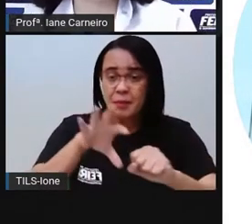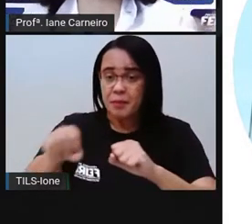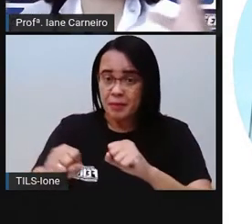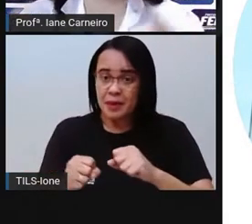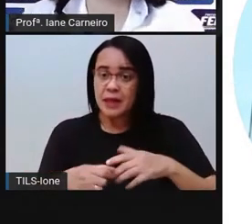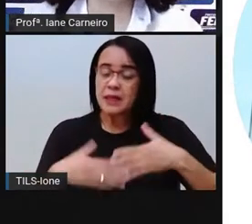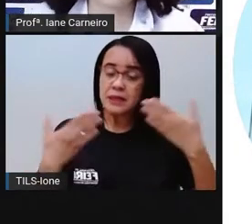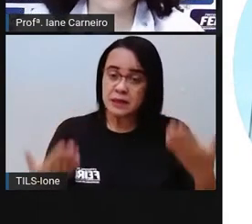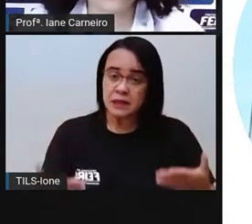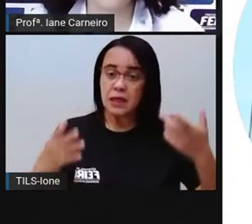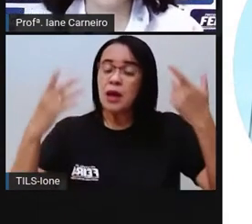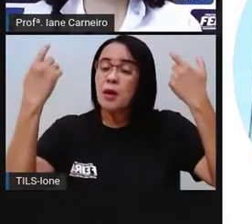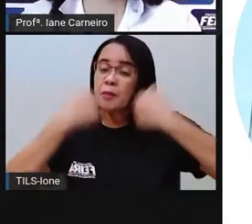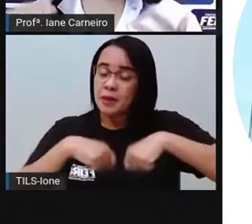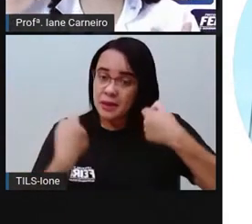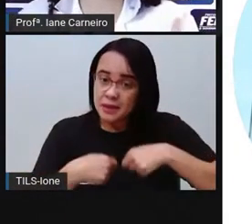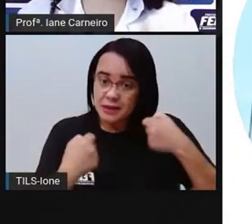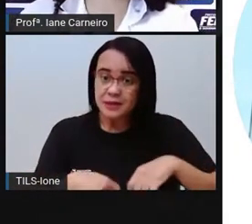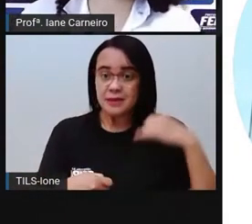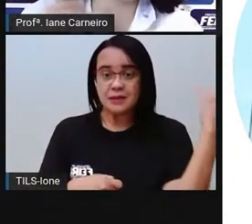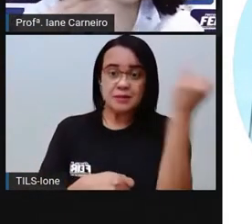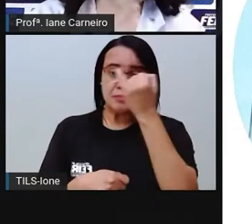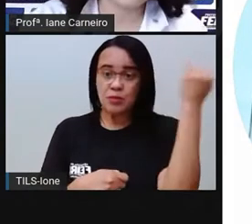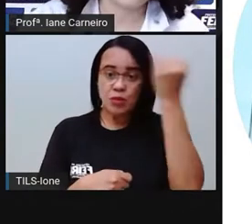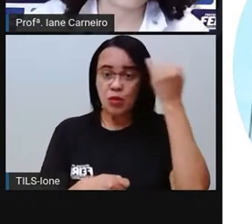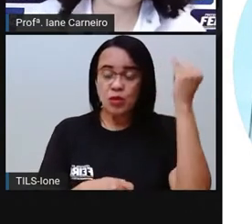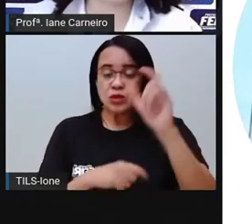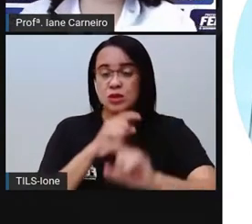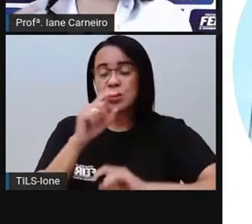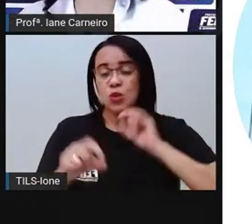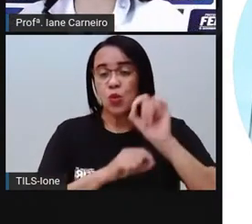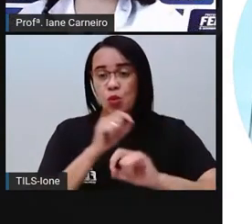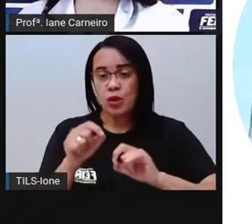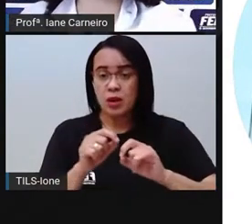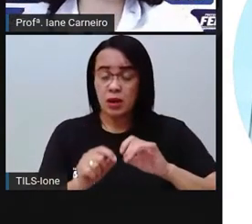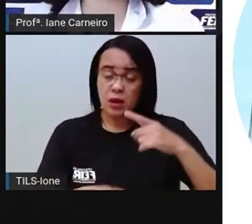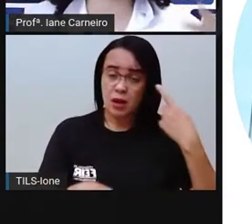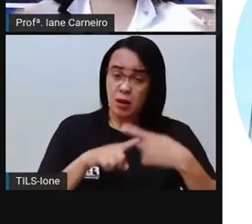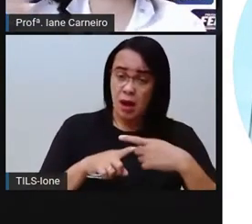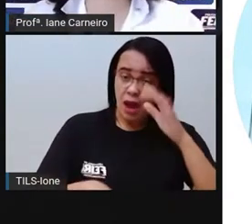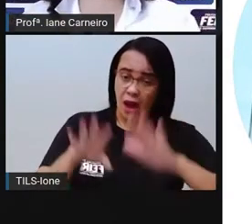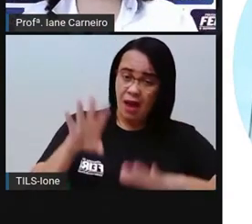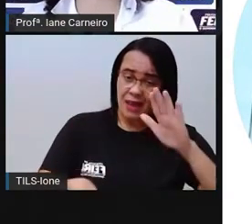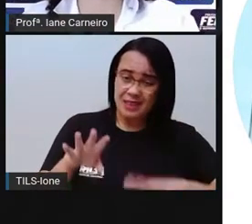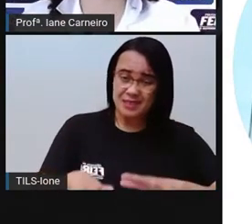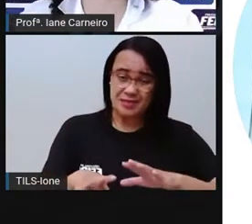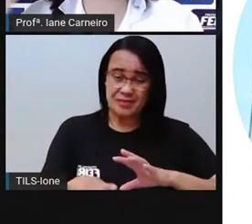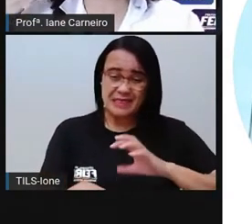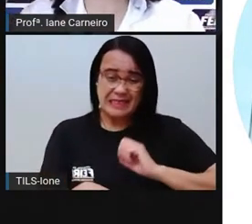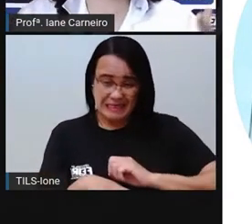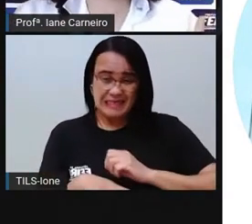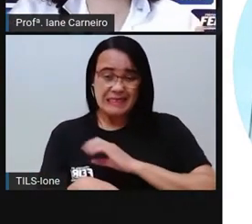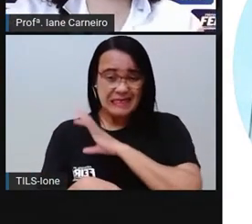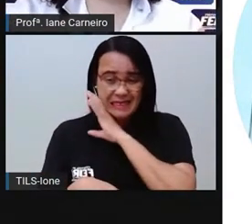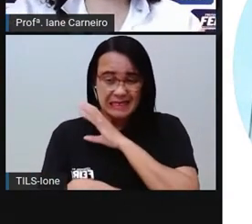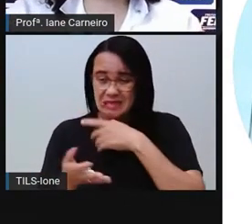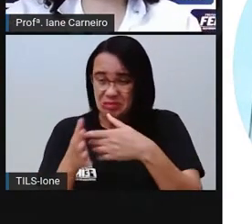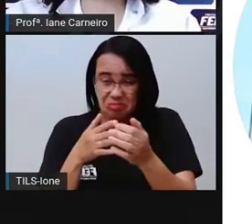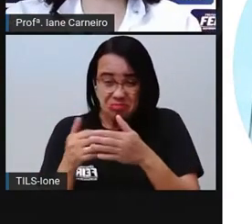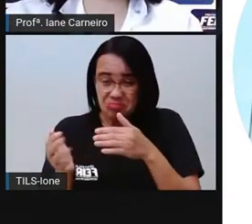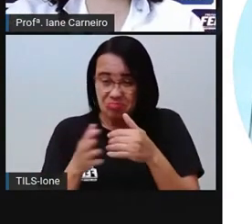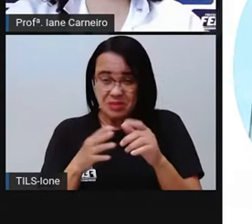de frutas no chão, pode ter passado um bichinho ali por cima daquela fruta, você não sabe, né? De